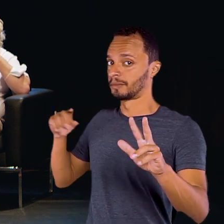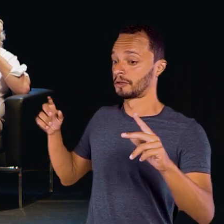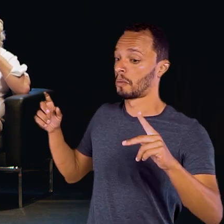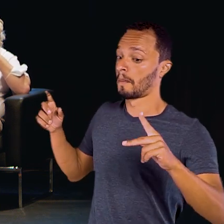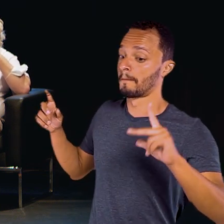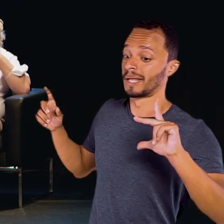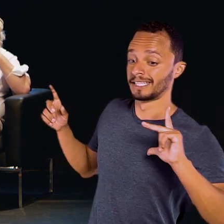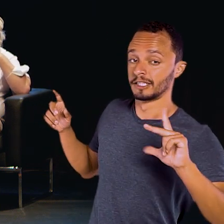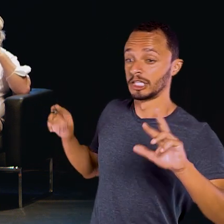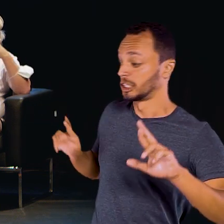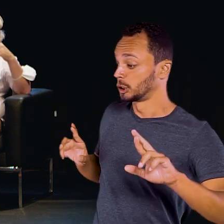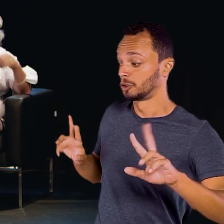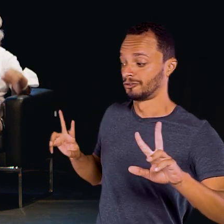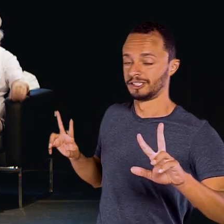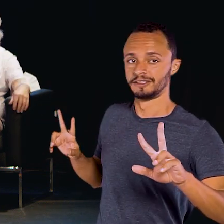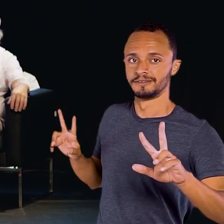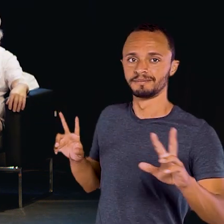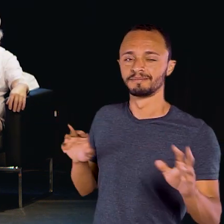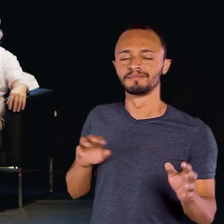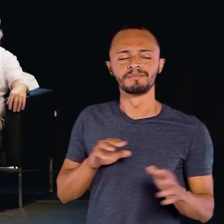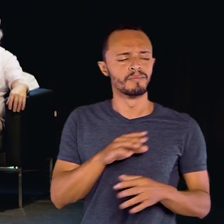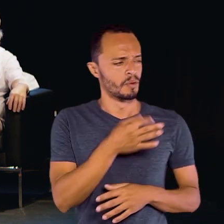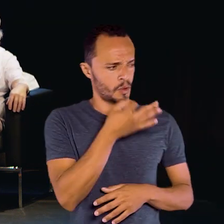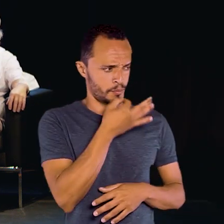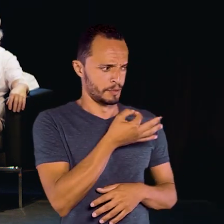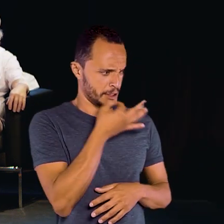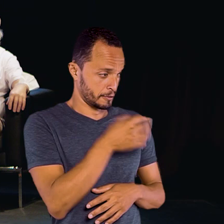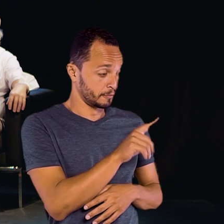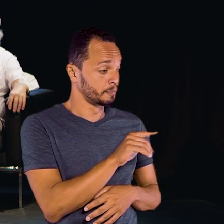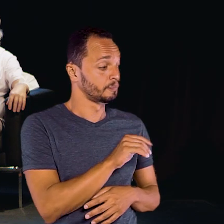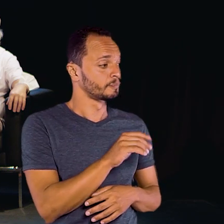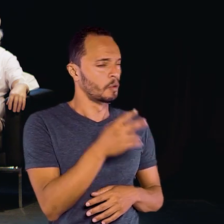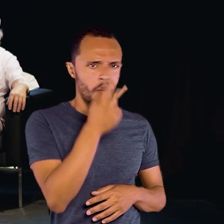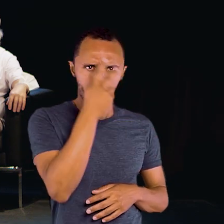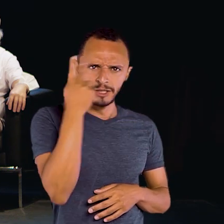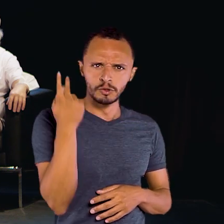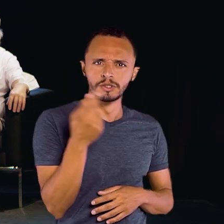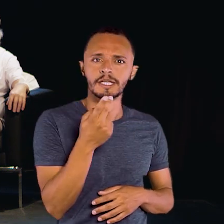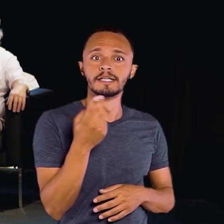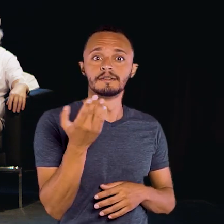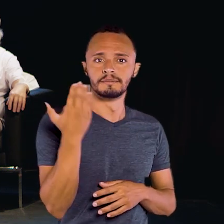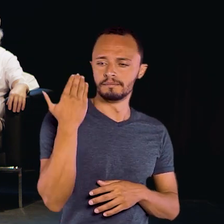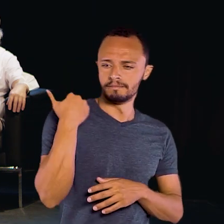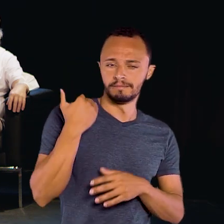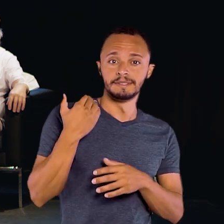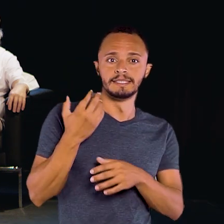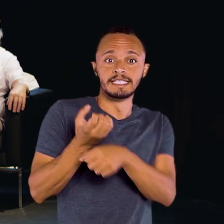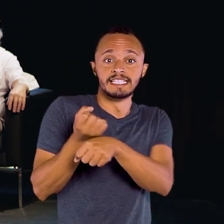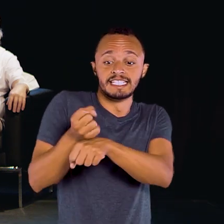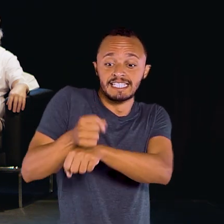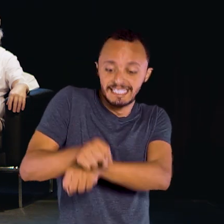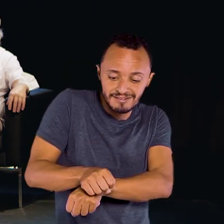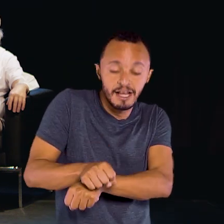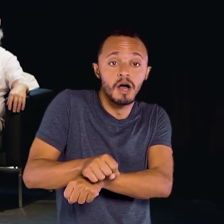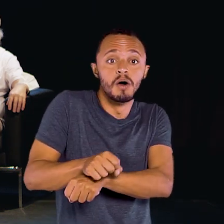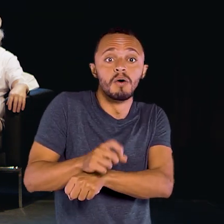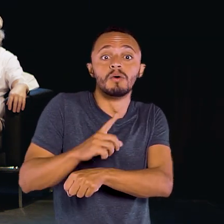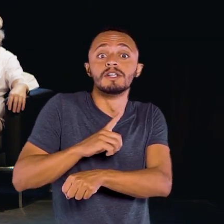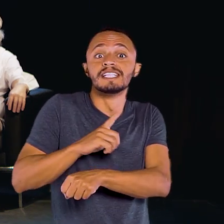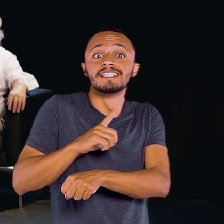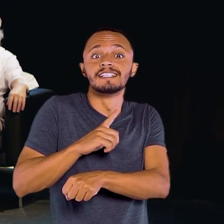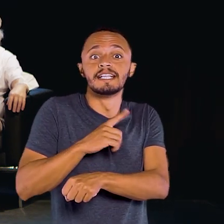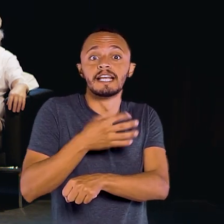teus personagens, mesmo no período da escravidão, terem voz, terem atitude, terem ação, né? Então,